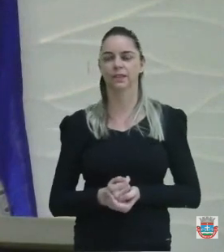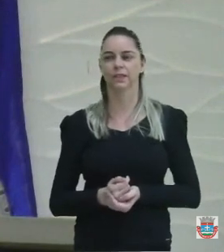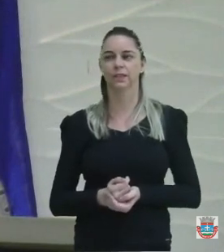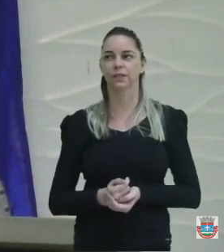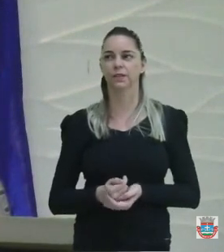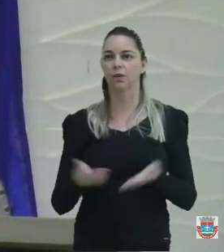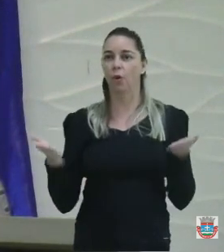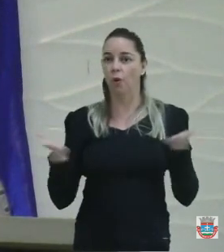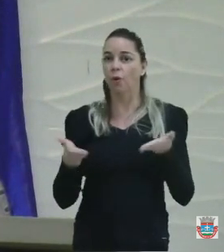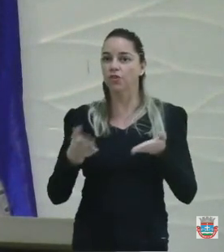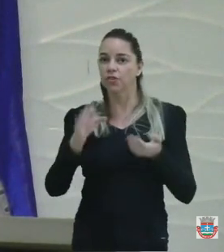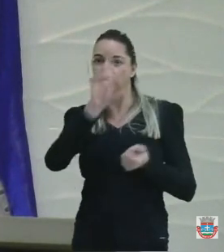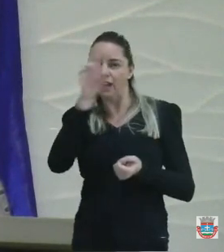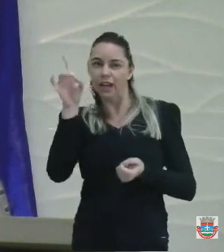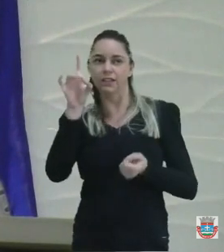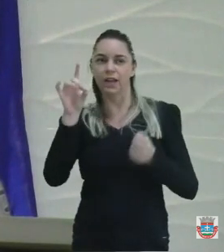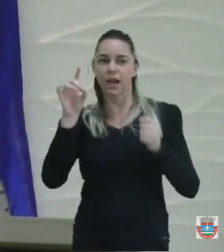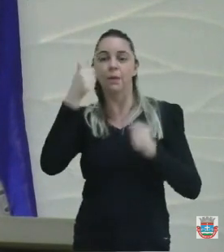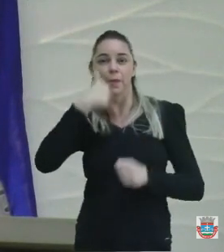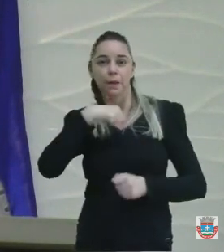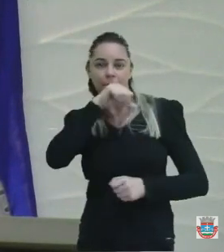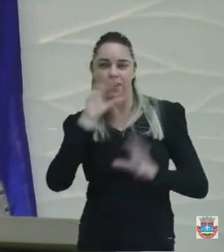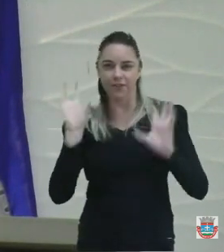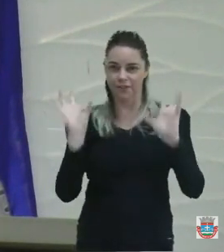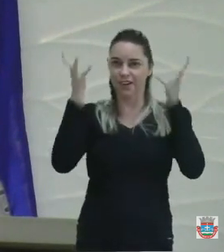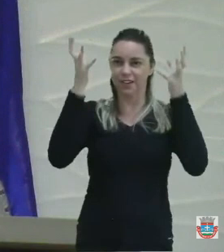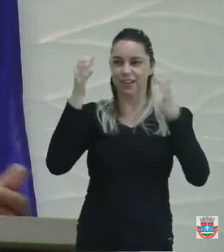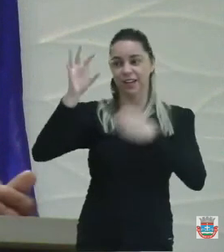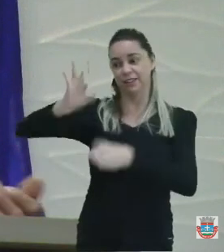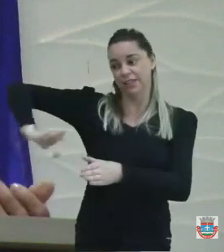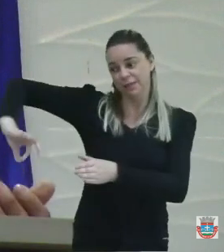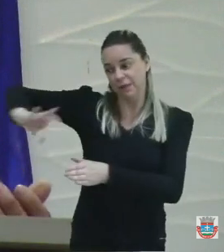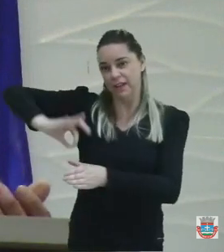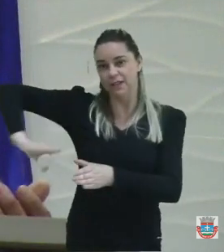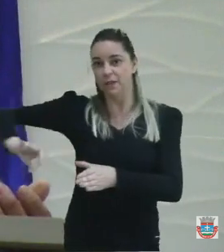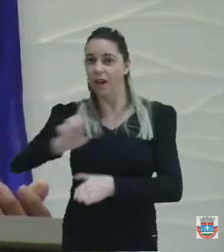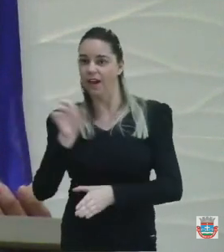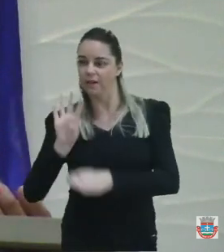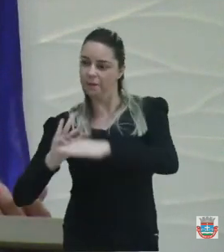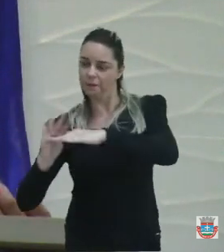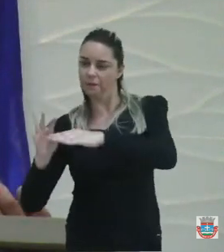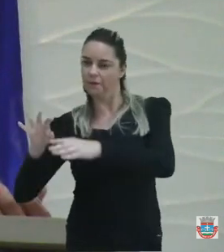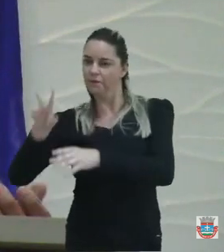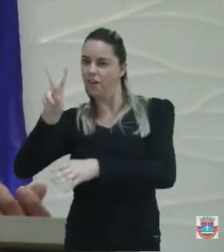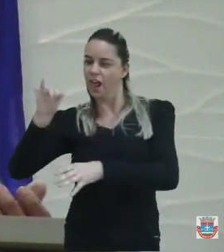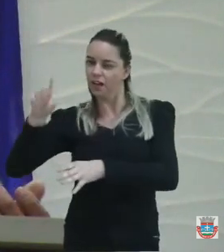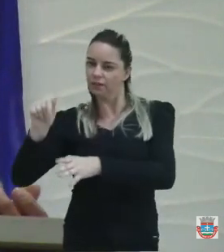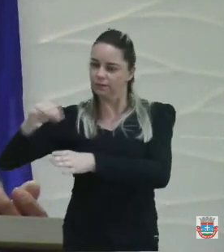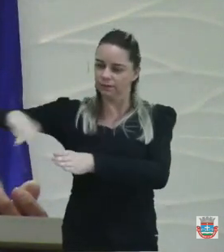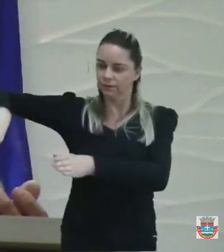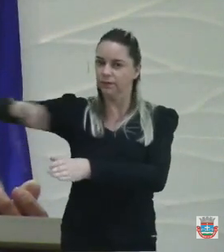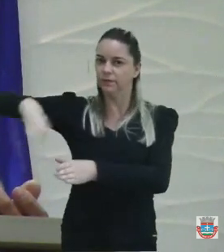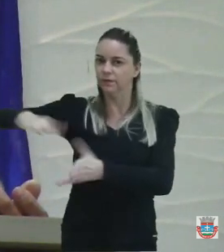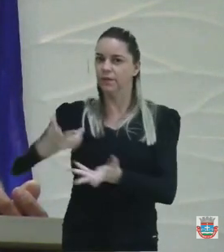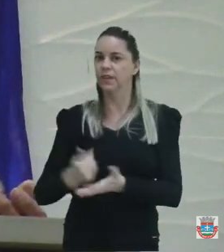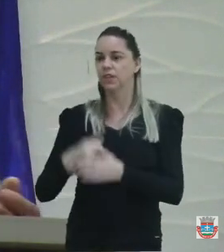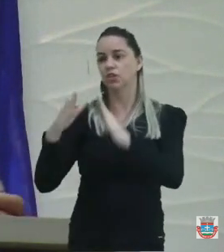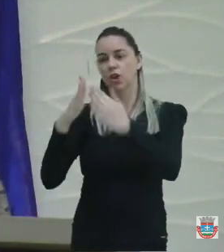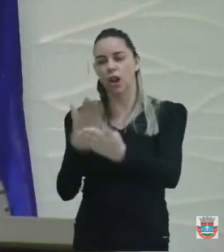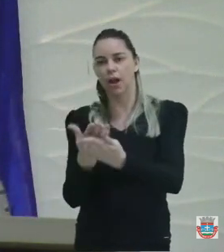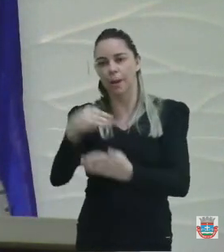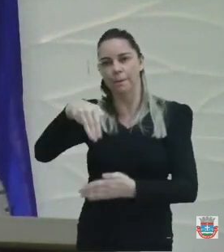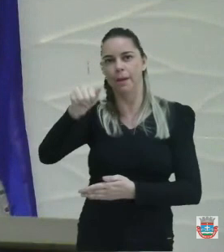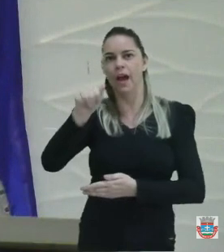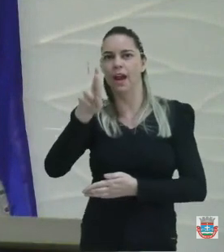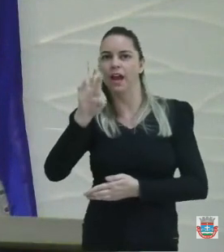Se comemora o Dia das Mães lá na Vila do Espírito Santo, né? Tanto na Escola Marechal como na Escola Carlos